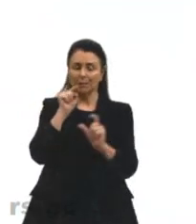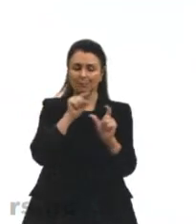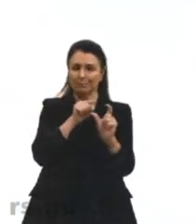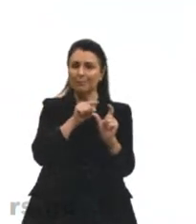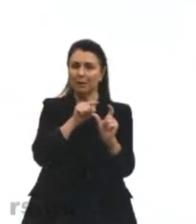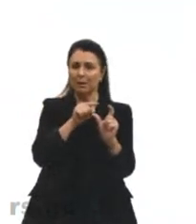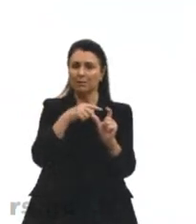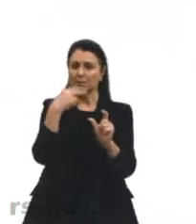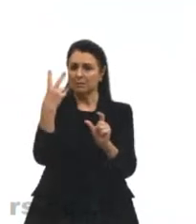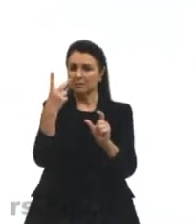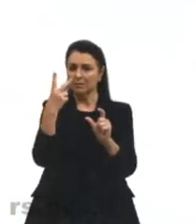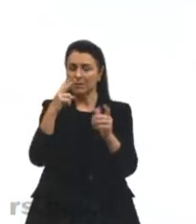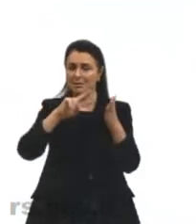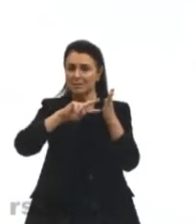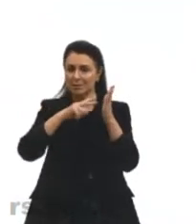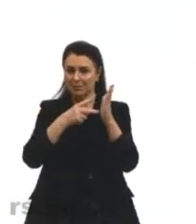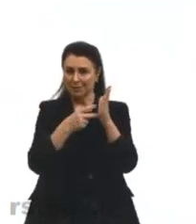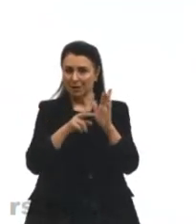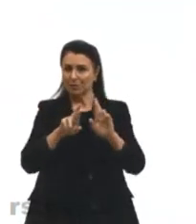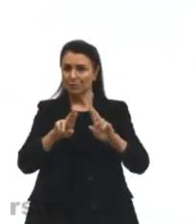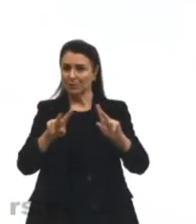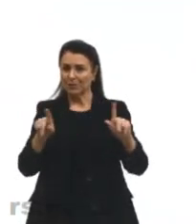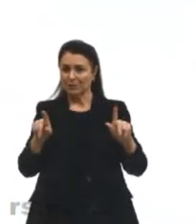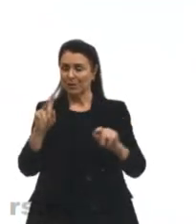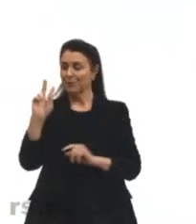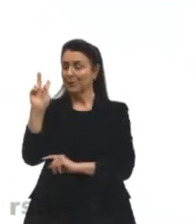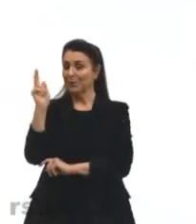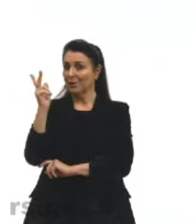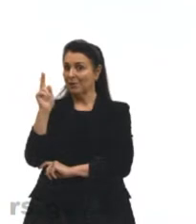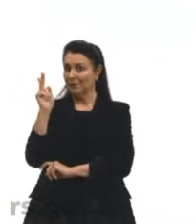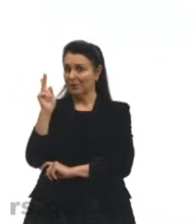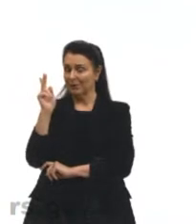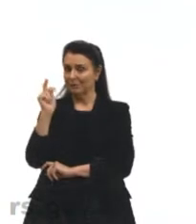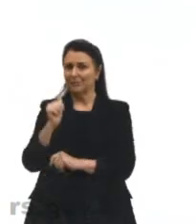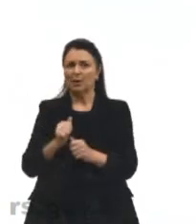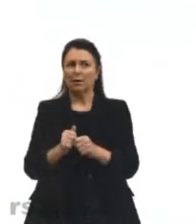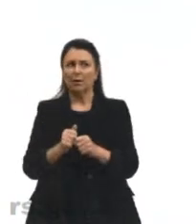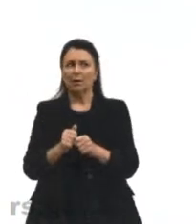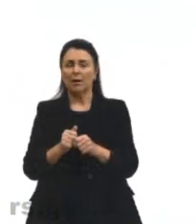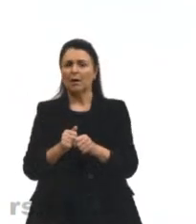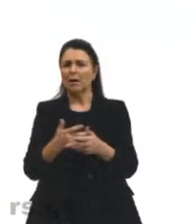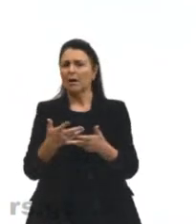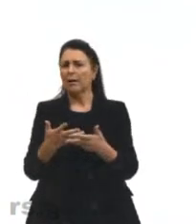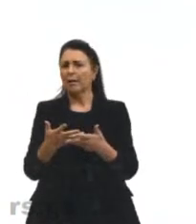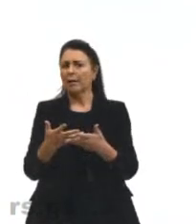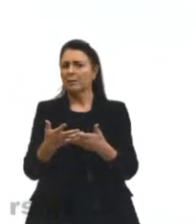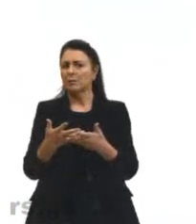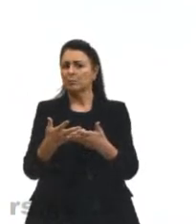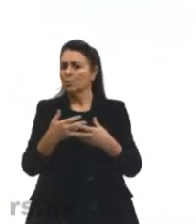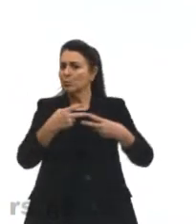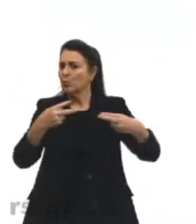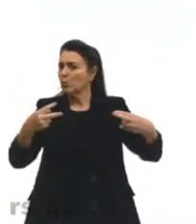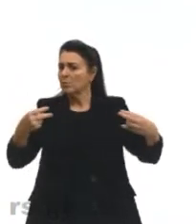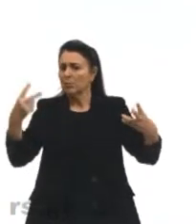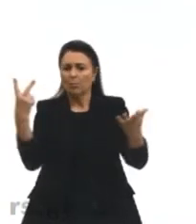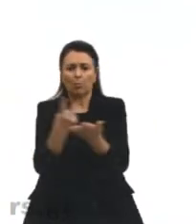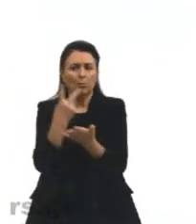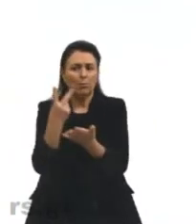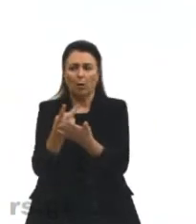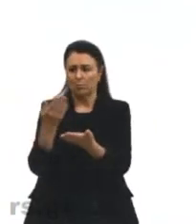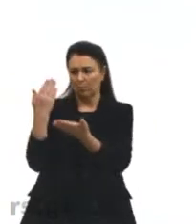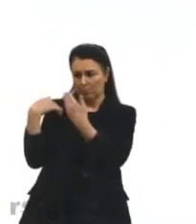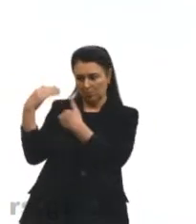ela tem dois significados distintos a história ela se refere ao mesmo tempo aos acontecimentos do